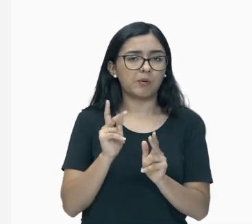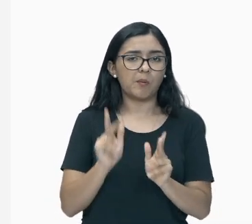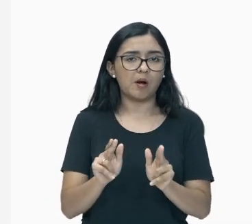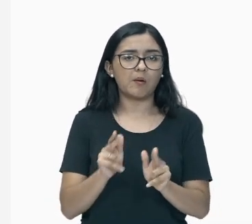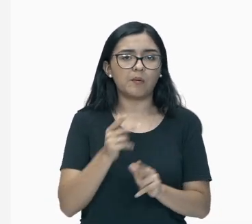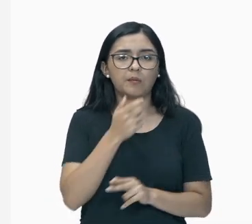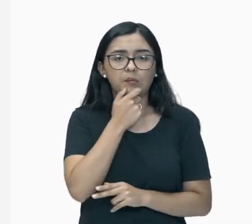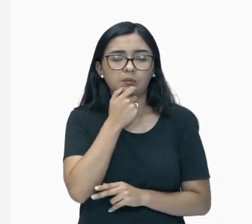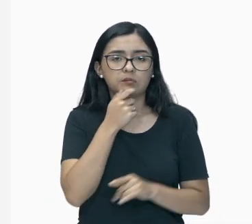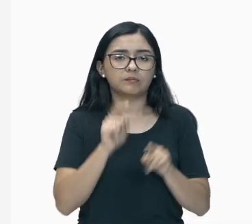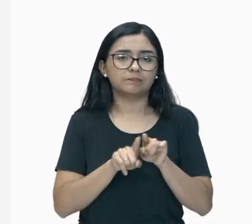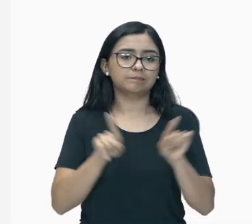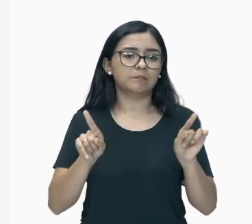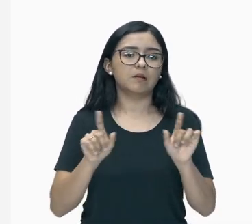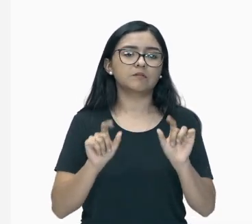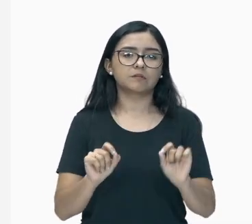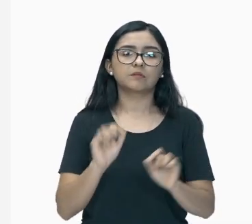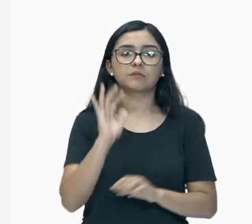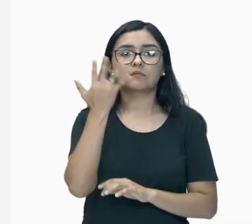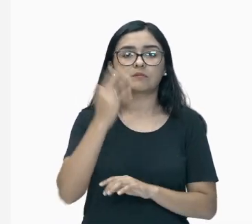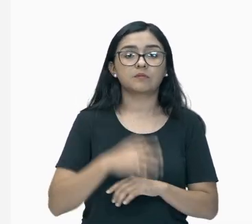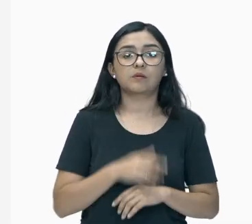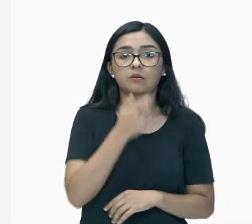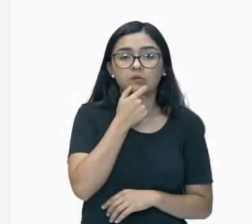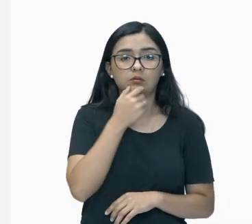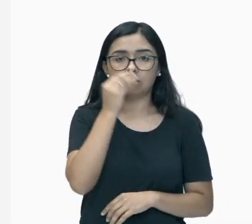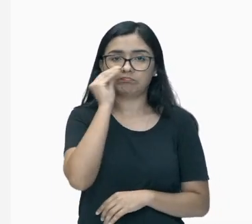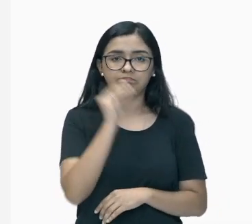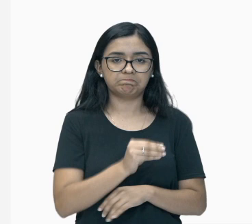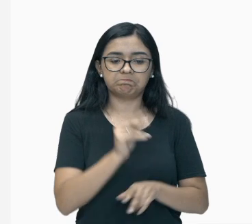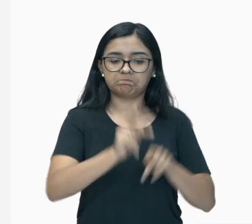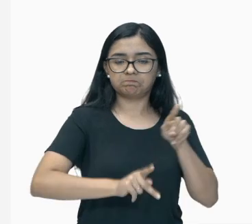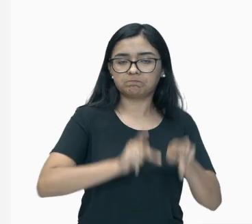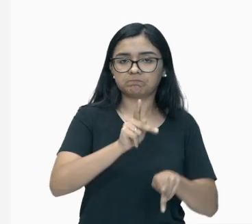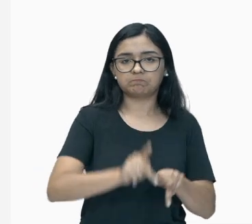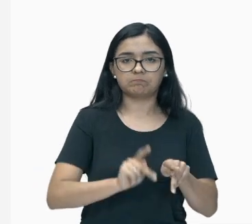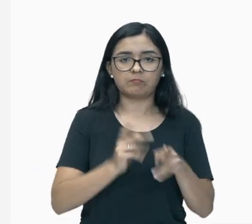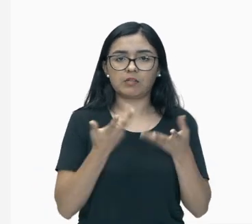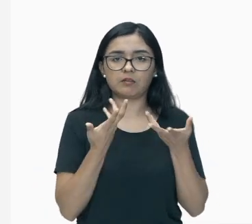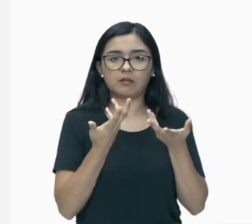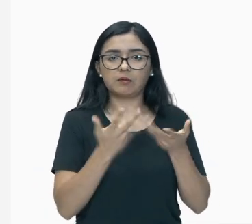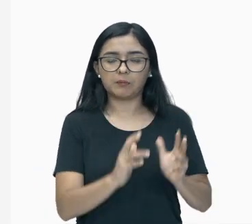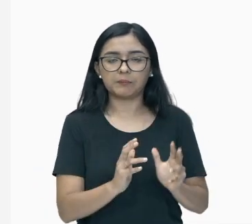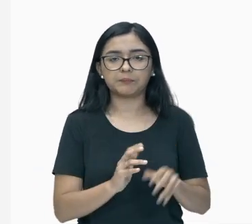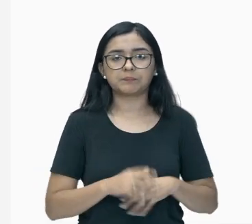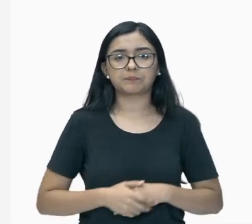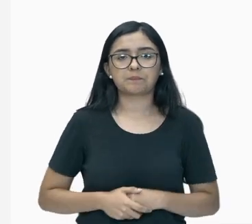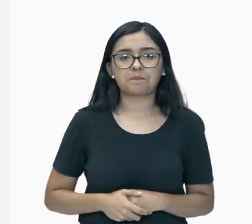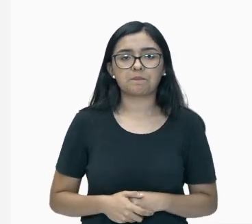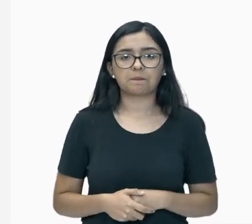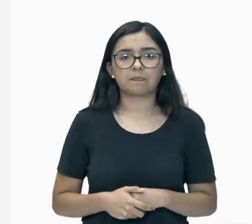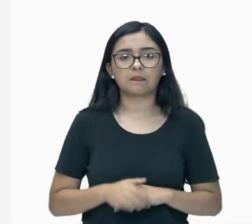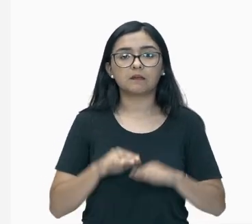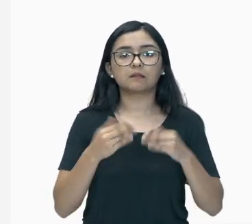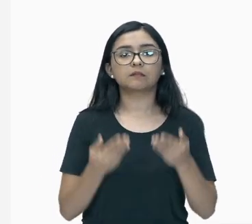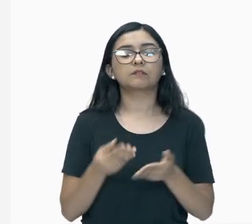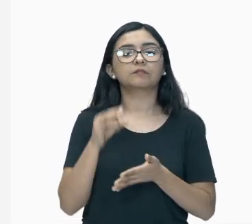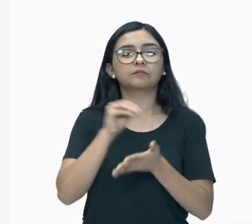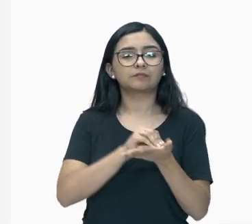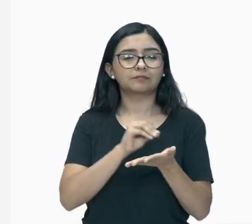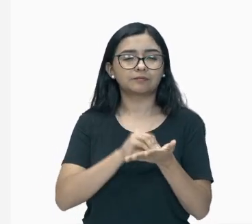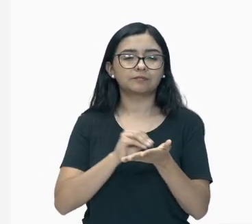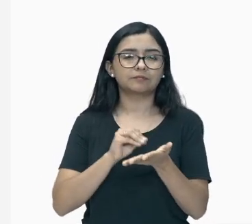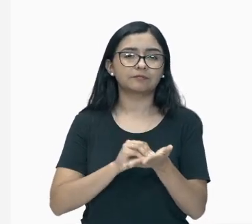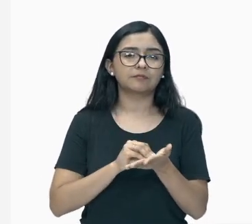ingleses, né? Mas, na verdade, os ingleses não o viam dessa forma, certo? Então, a falta da